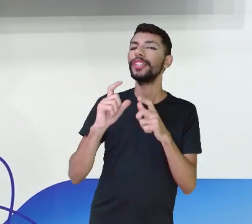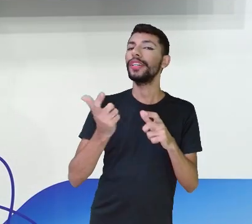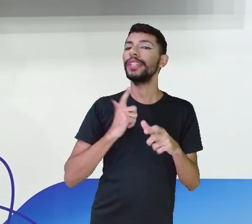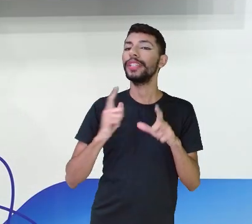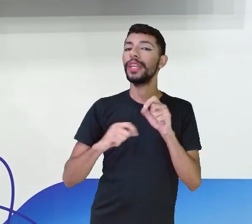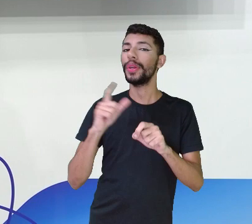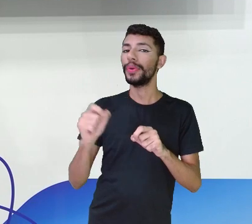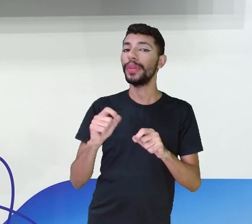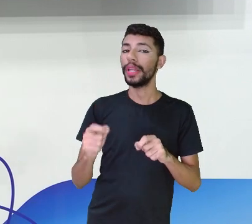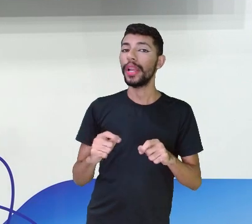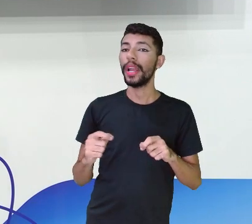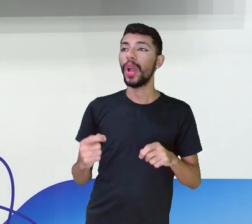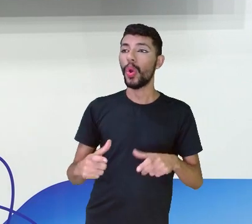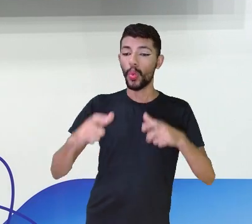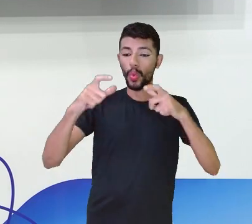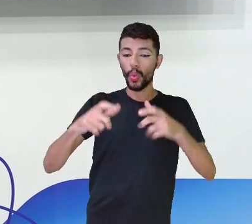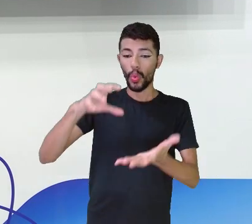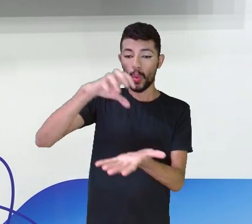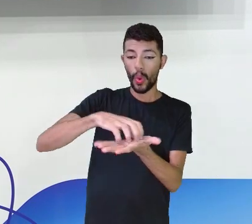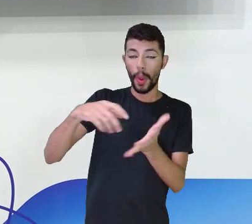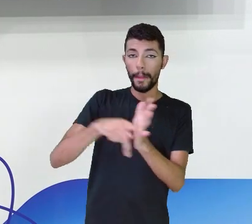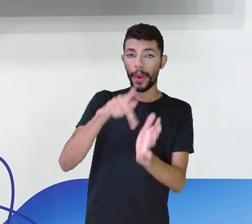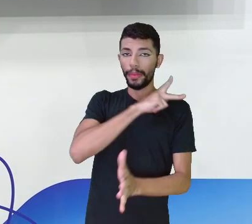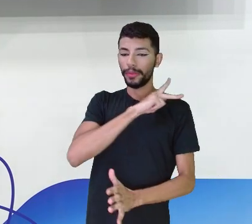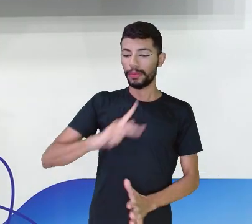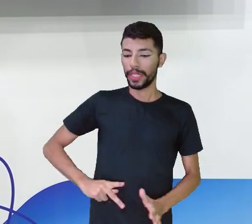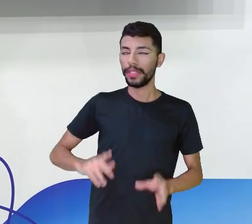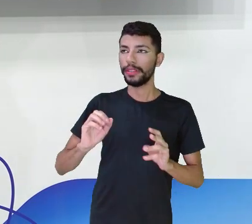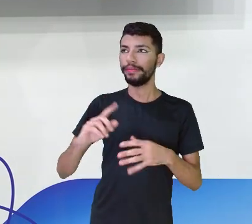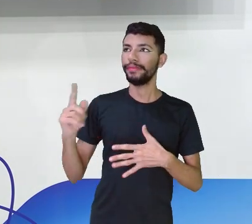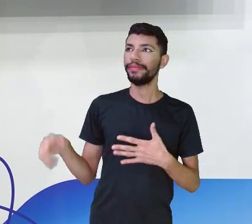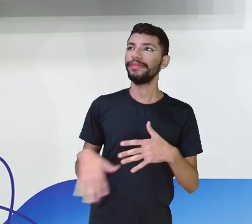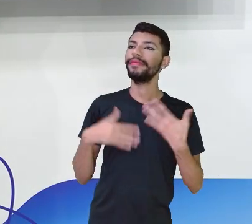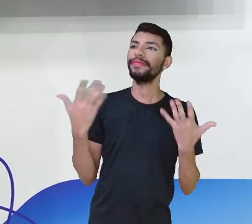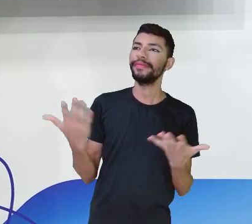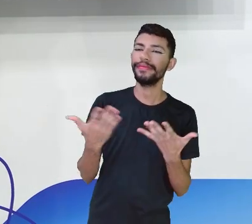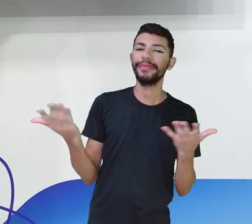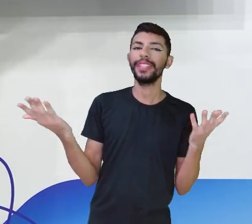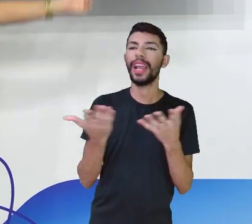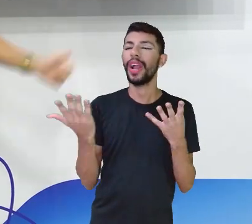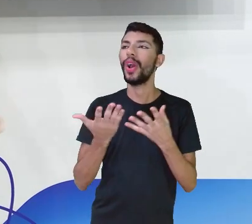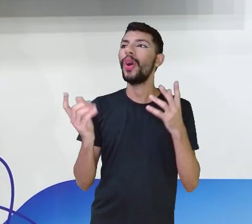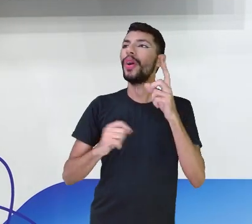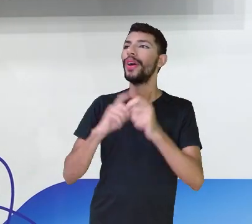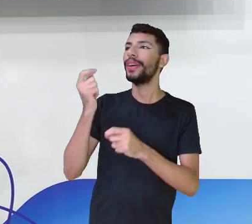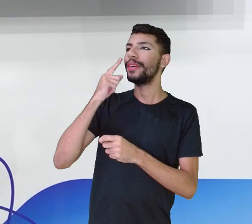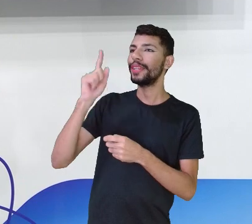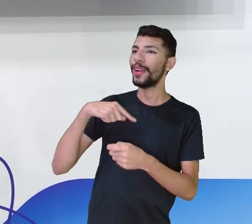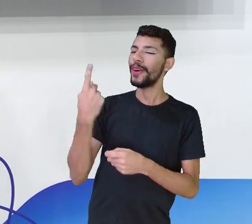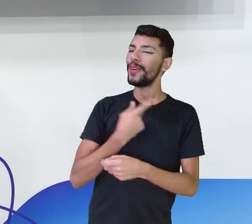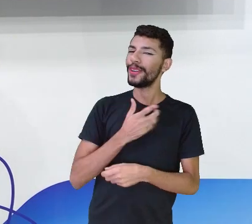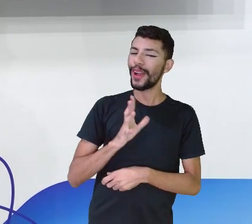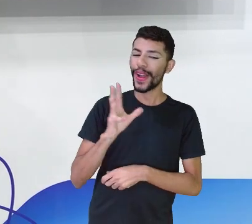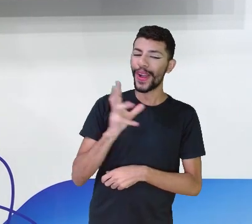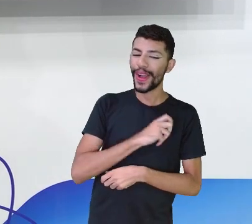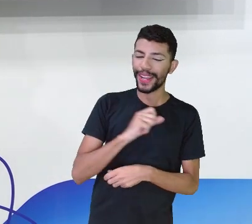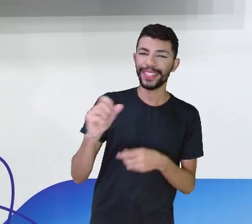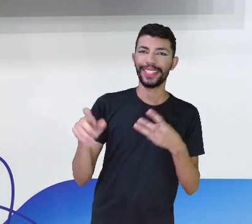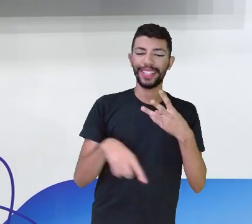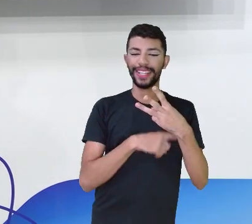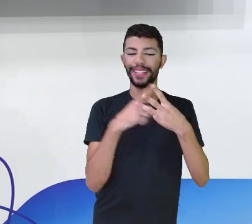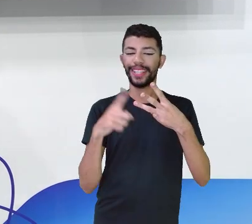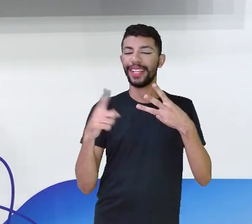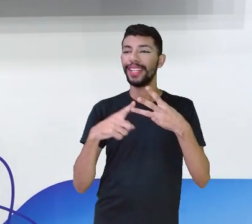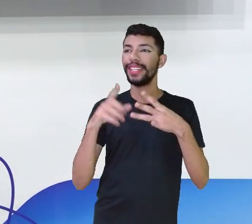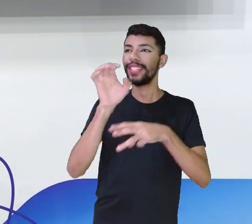da presidência do Brasil. Aí a gente vem para o nosso queridinho, né? A nossa região Nordeste,